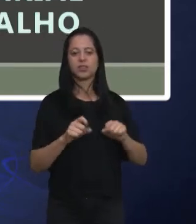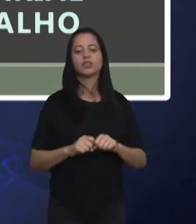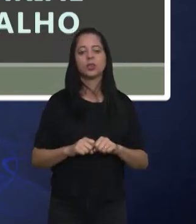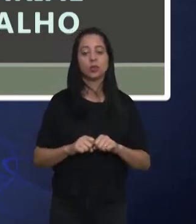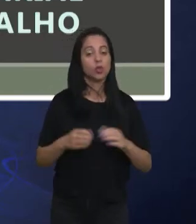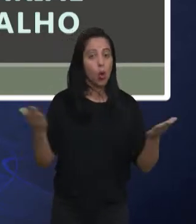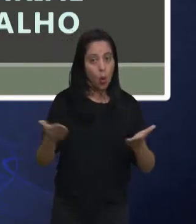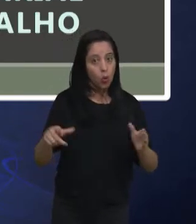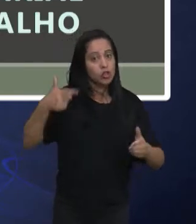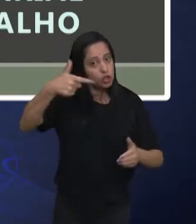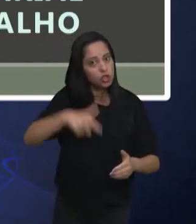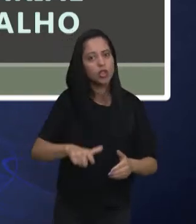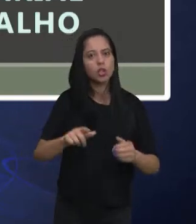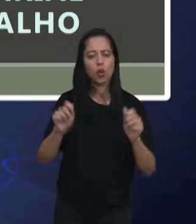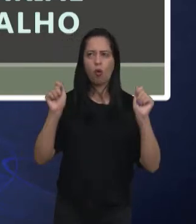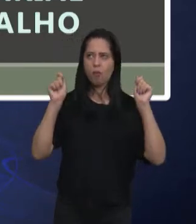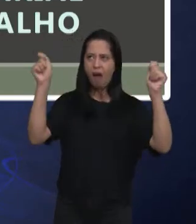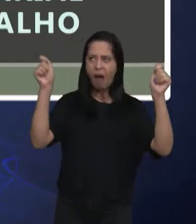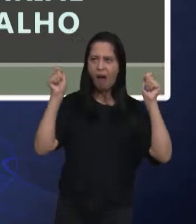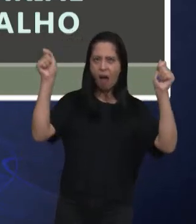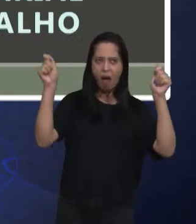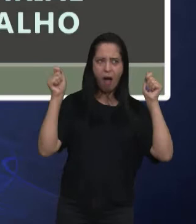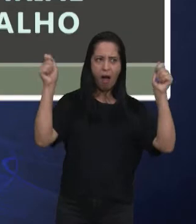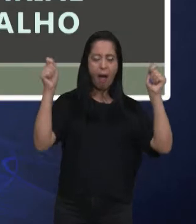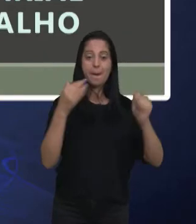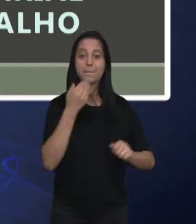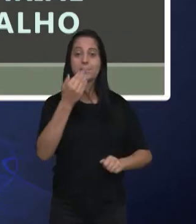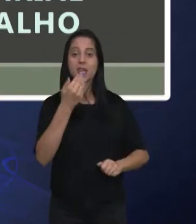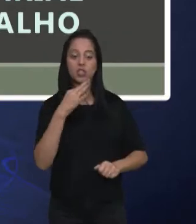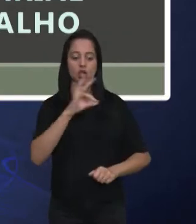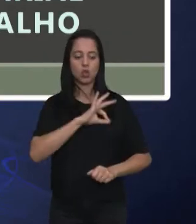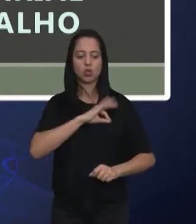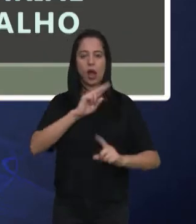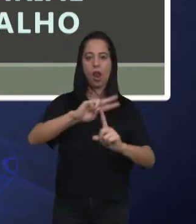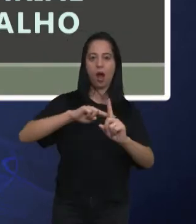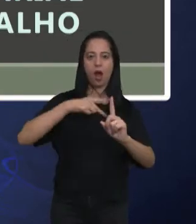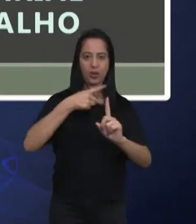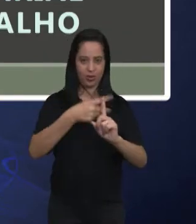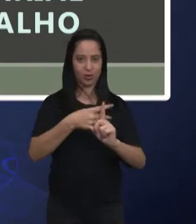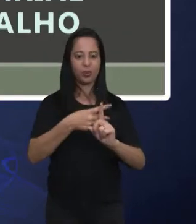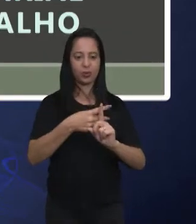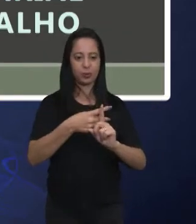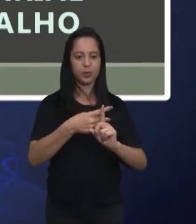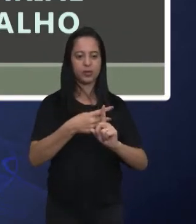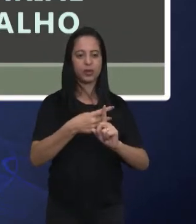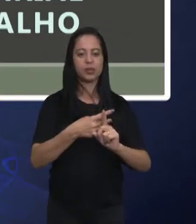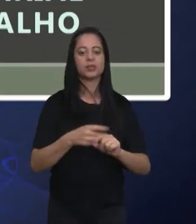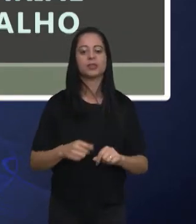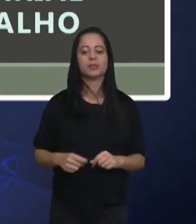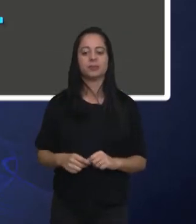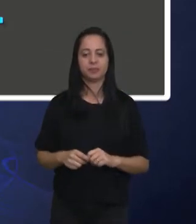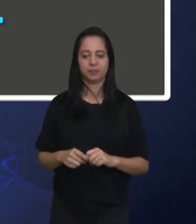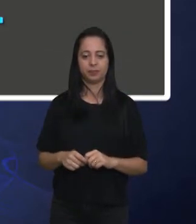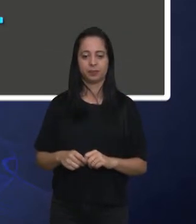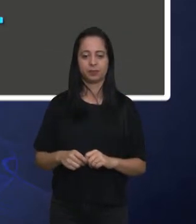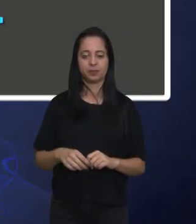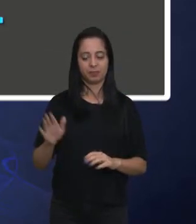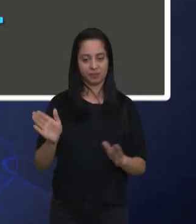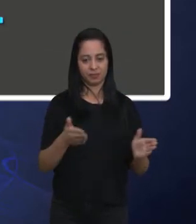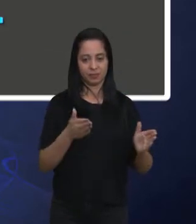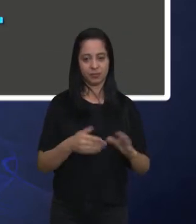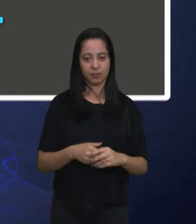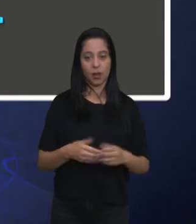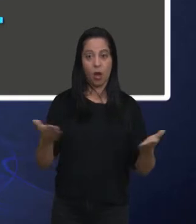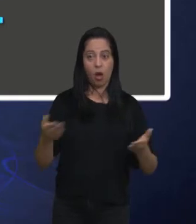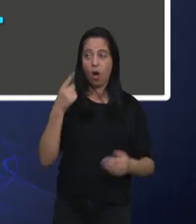fizeram a manifestação pelo gatilho e pela reposição salarial e melhores condições de trabalho. Por favor, passe. E